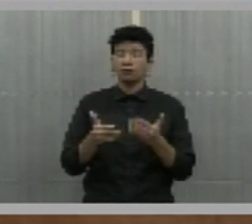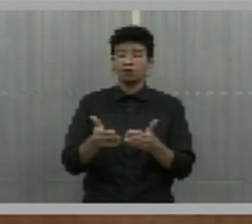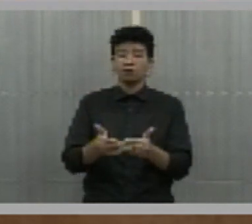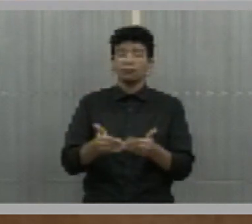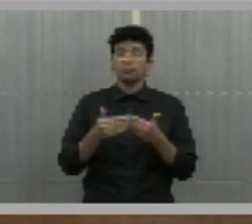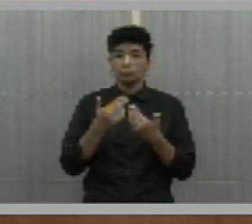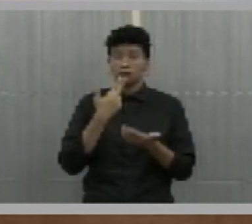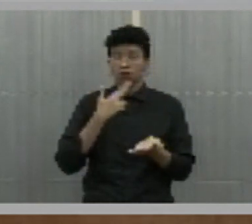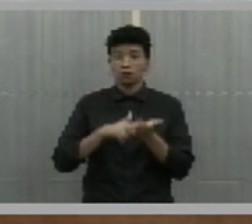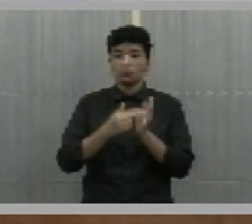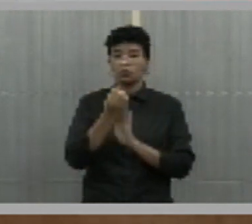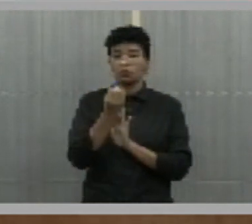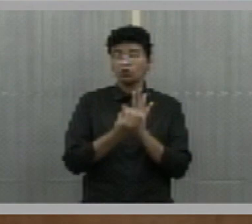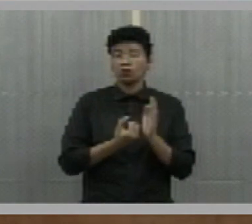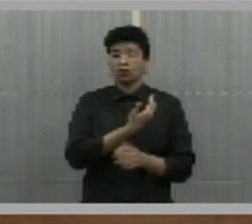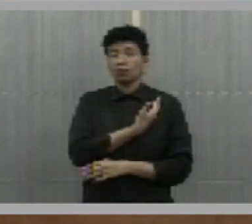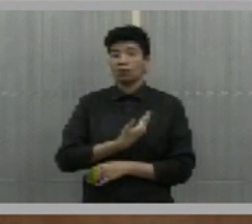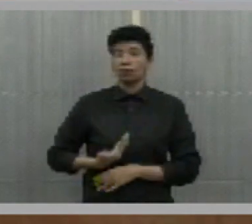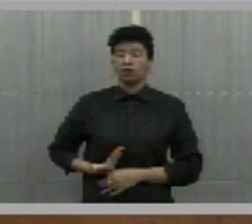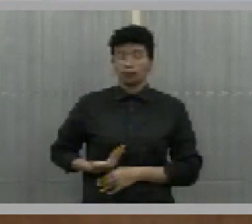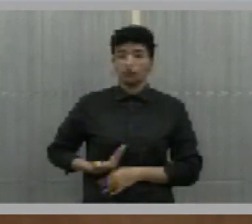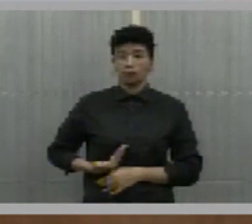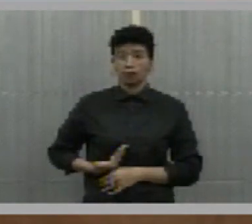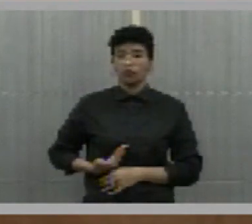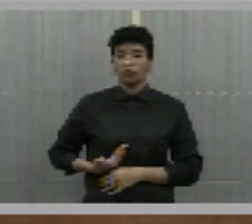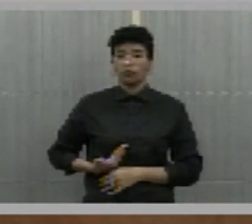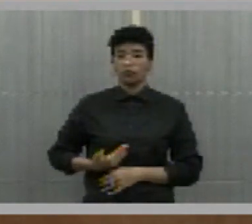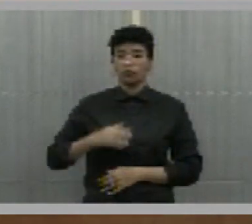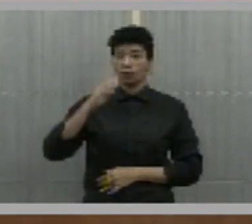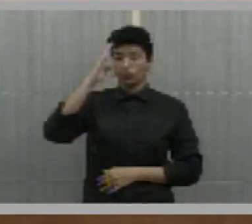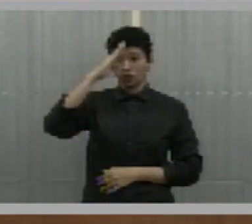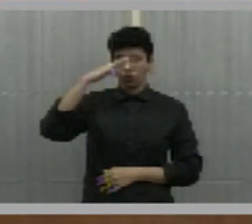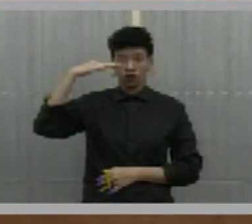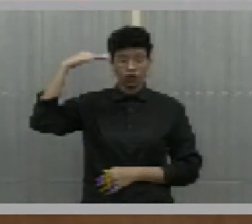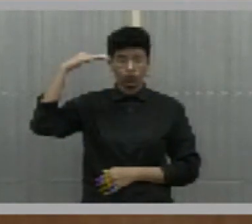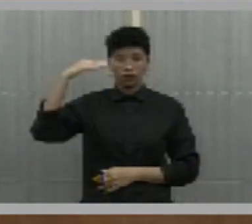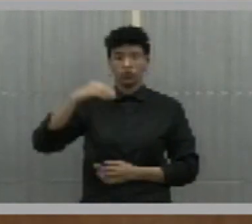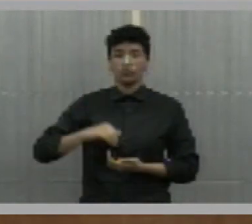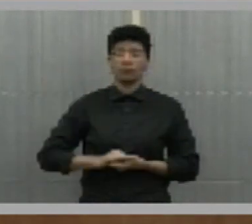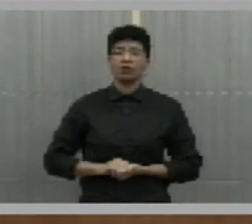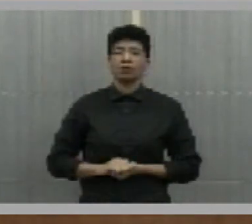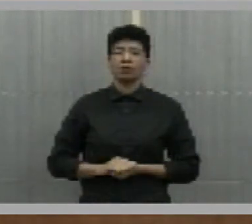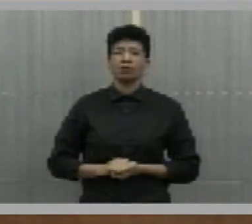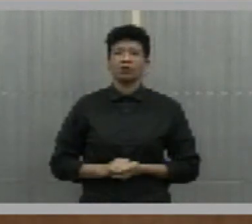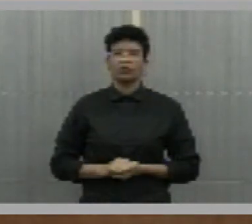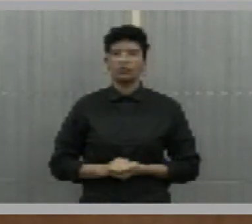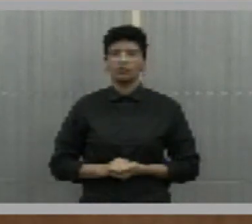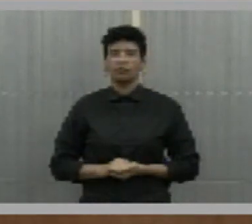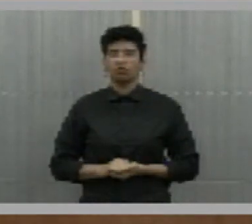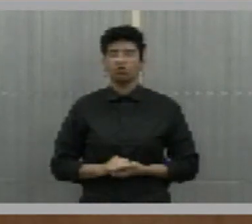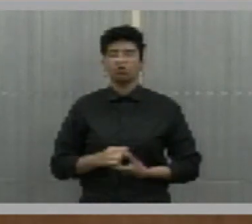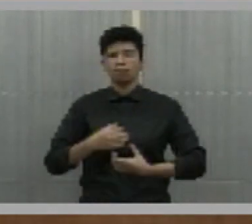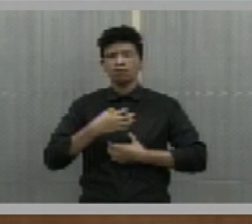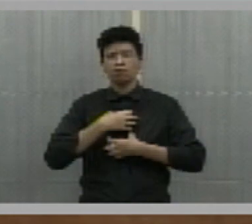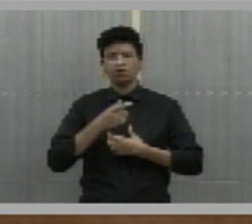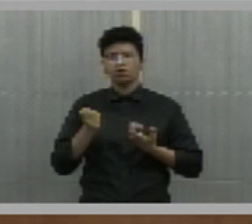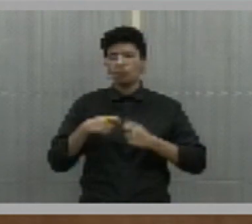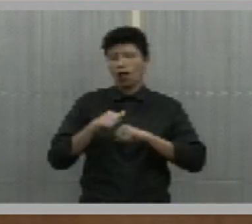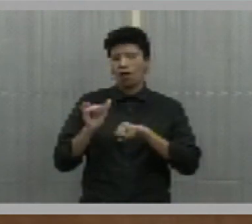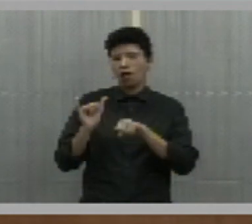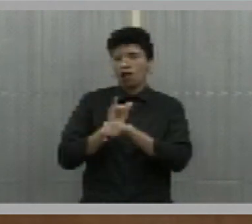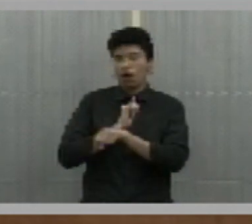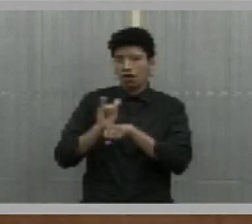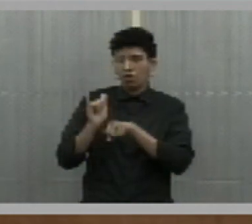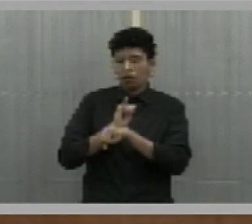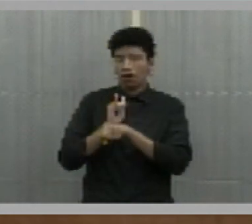seja encaminhado ofício ao senhor Governador do Estado do Piauí, senhor Rafael Tágira Fonteles, no sentido de uma articulação com